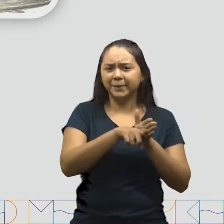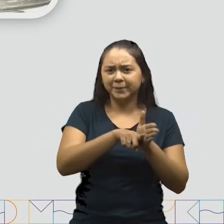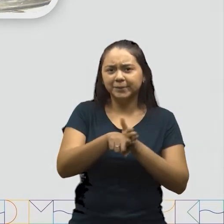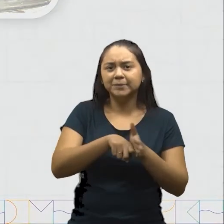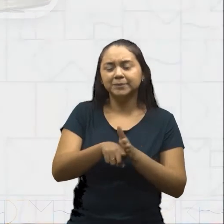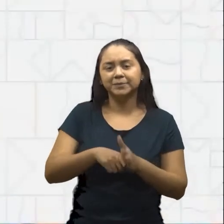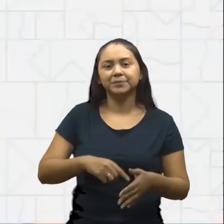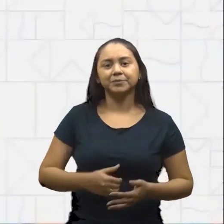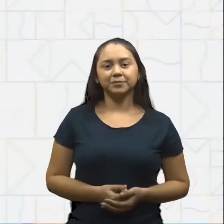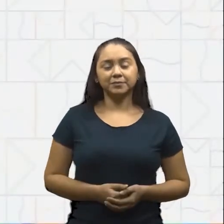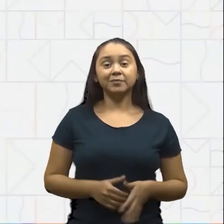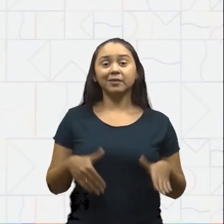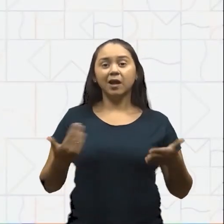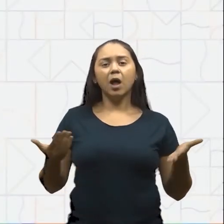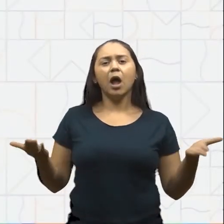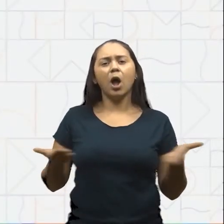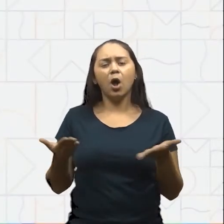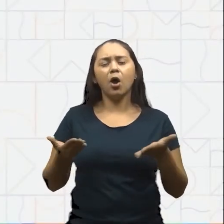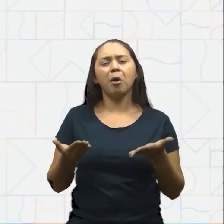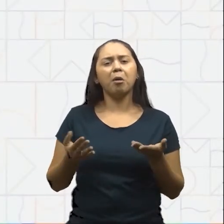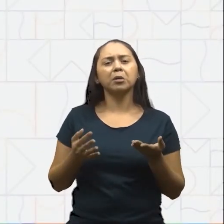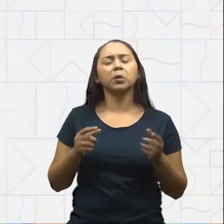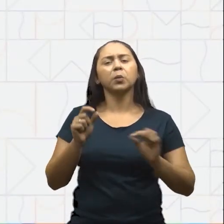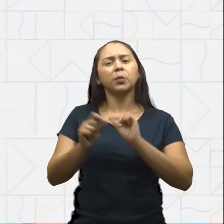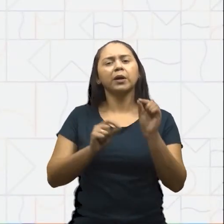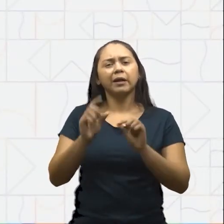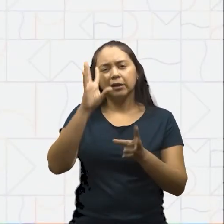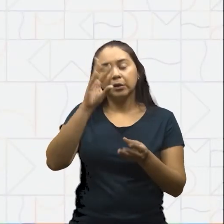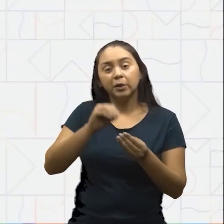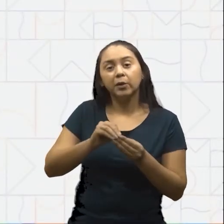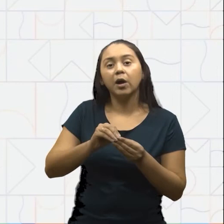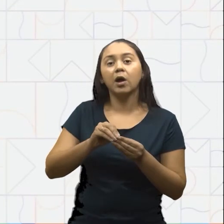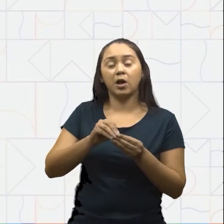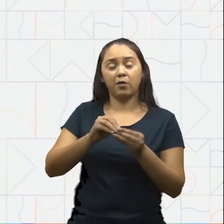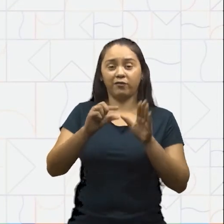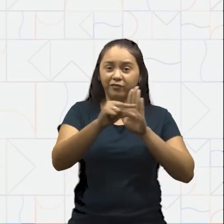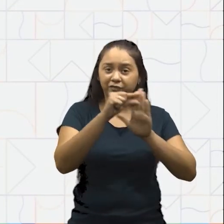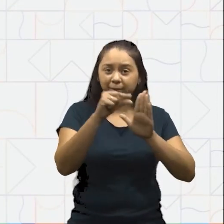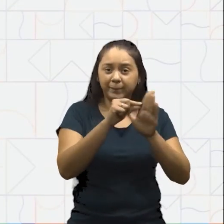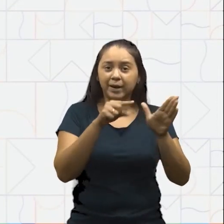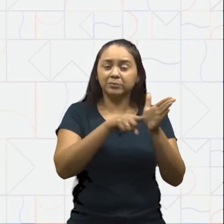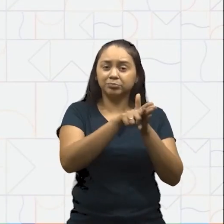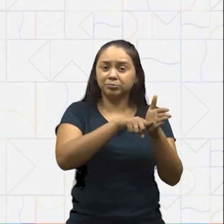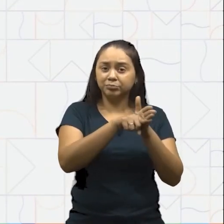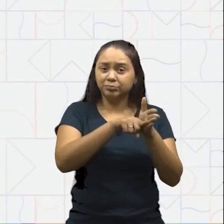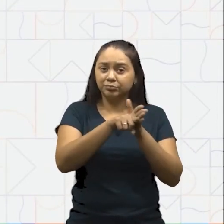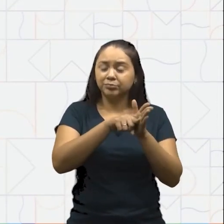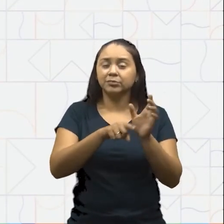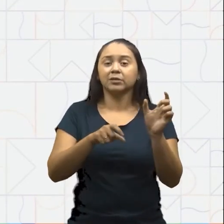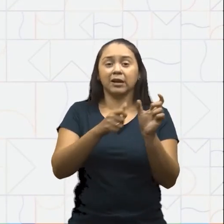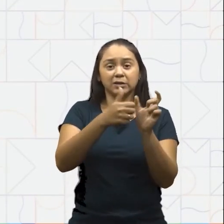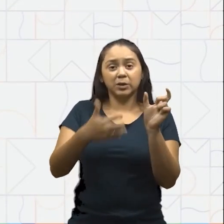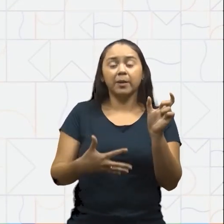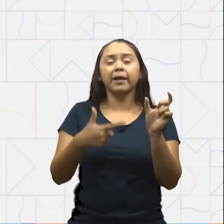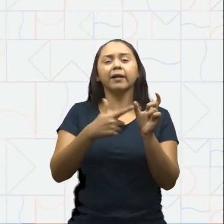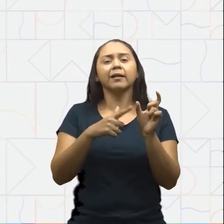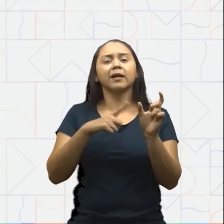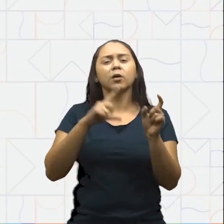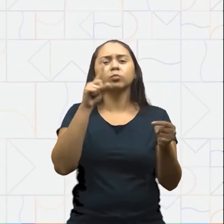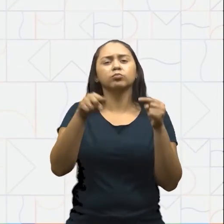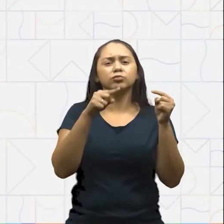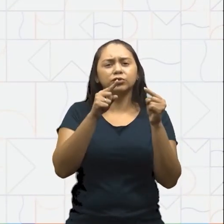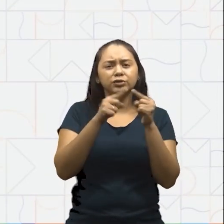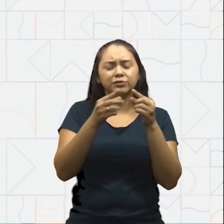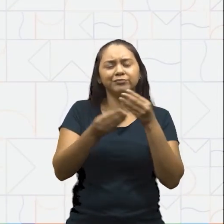mais. Com isso, podemos concluir que o verbete encontrado em enciclopédias tem por objetivo fornecer definições